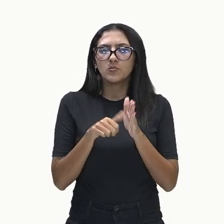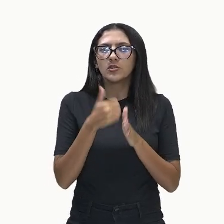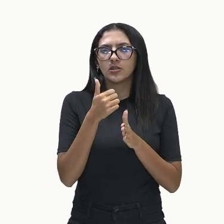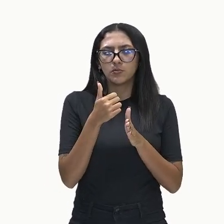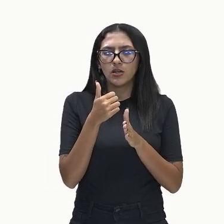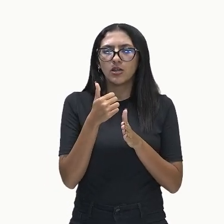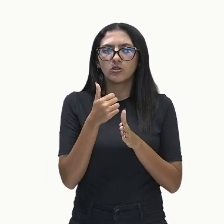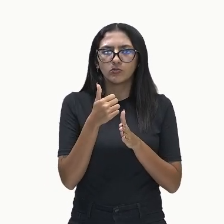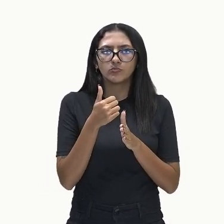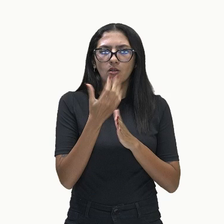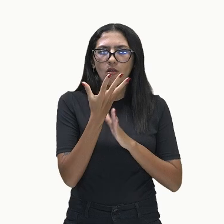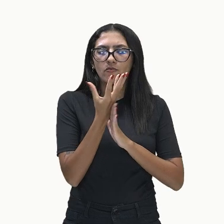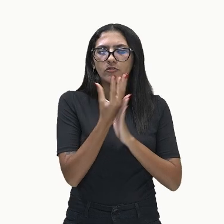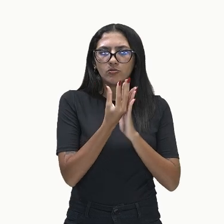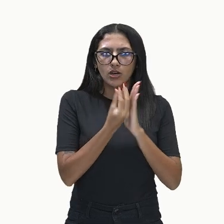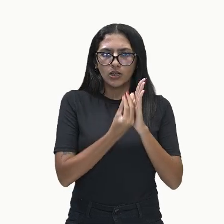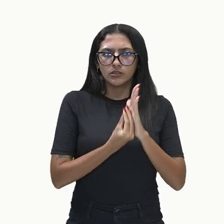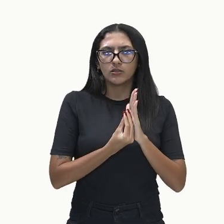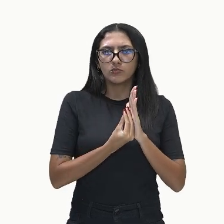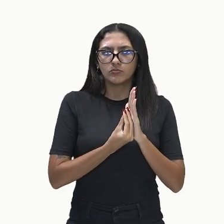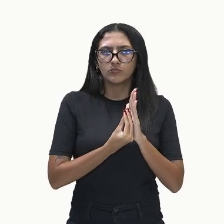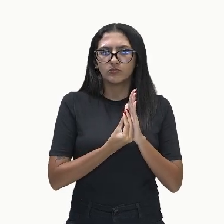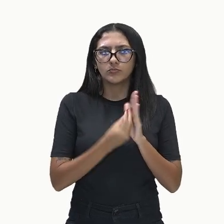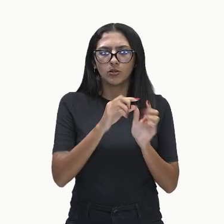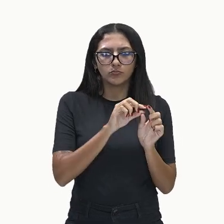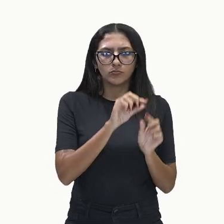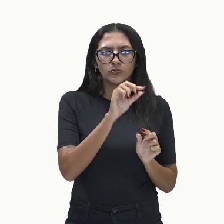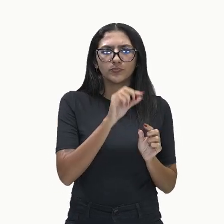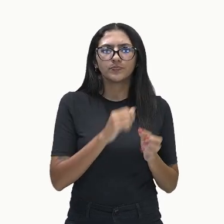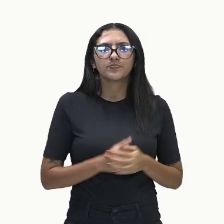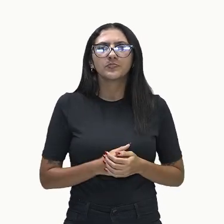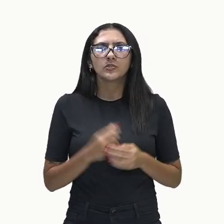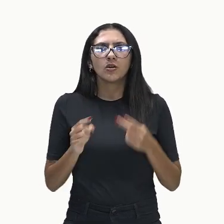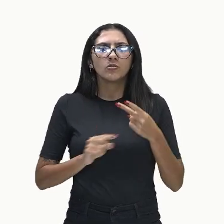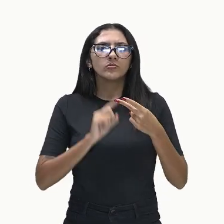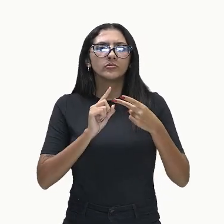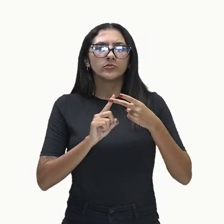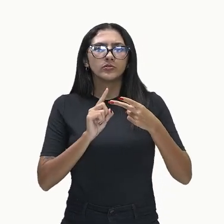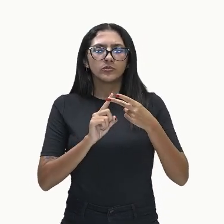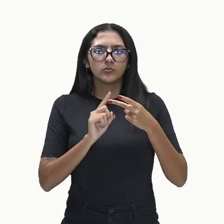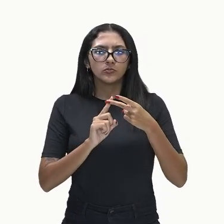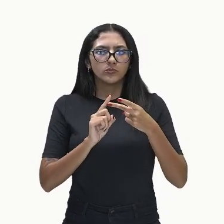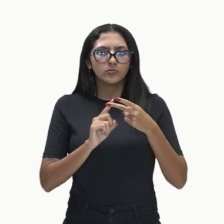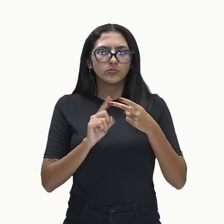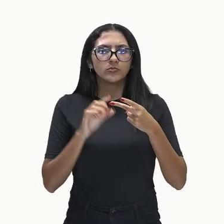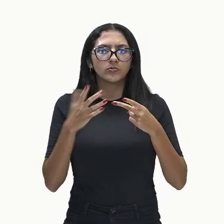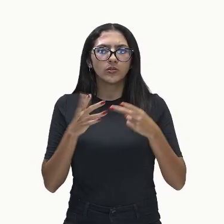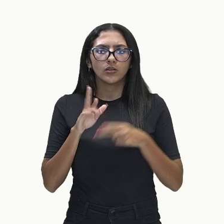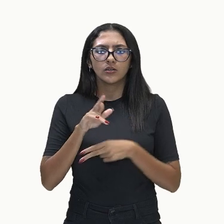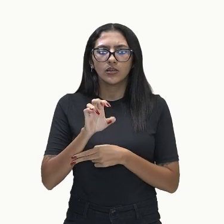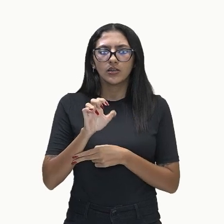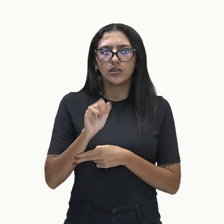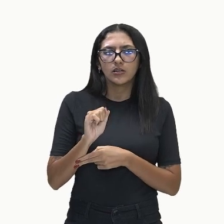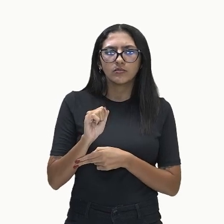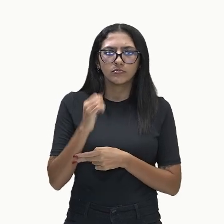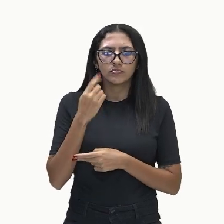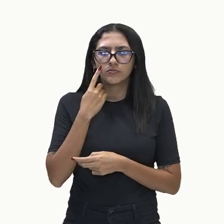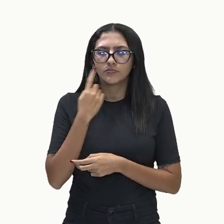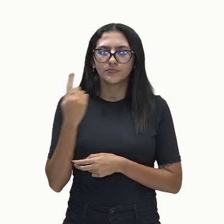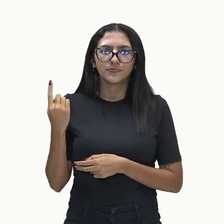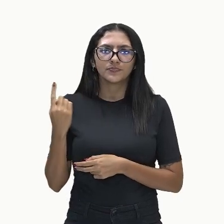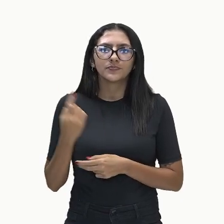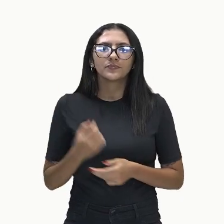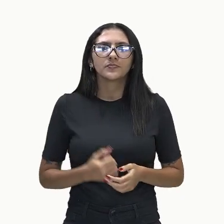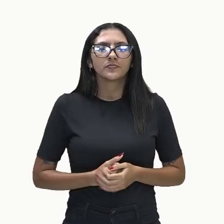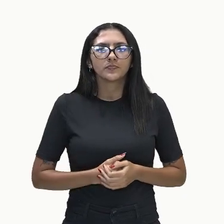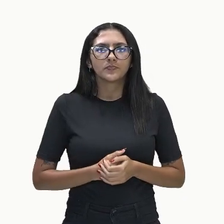de filtração que ocorre. O segundo processo de reabsorção